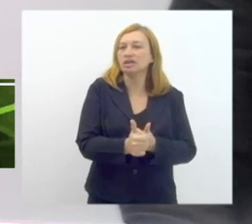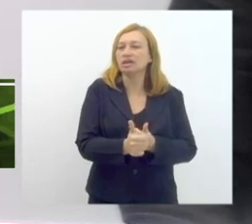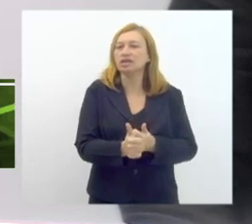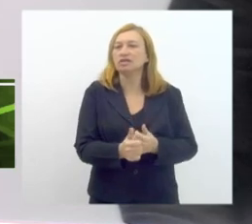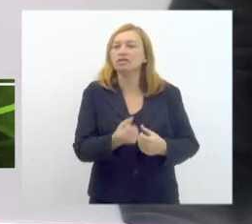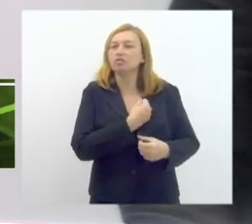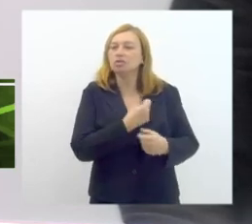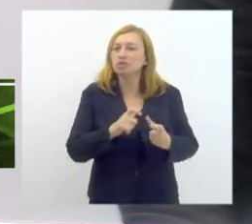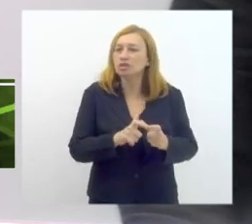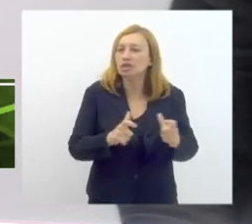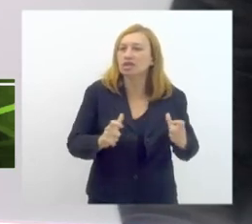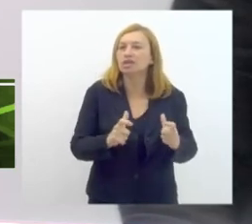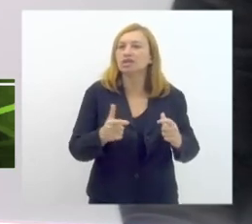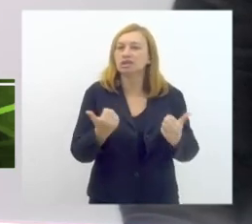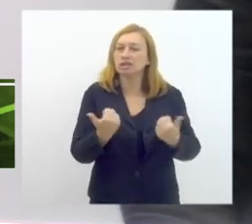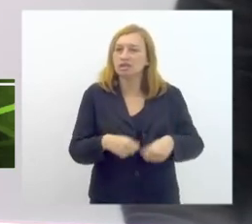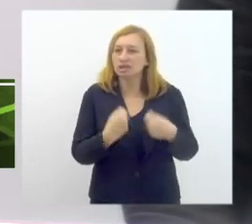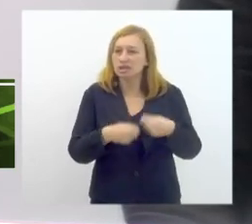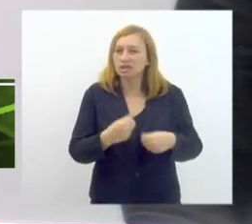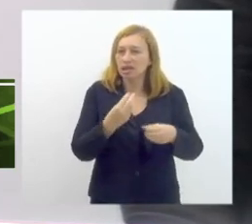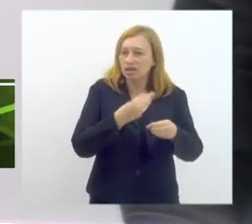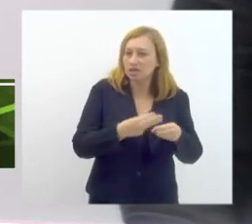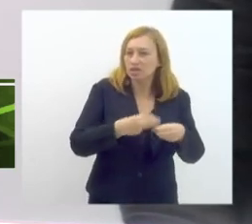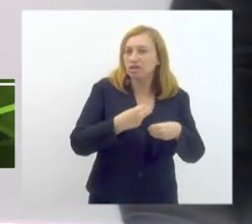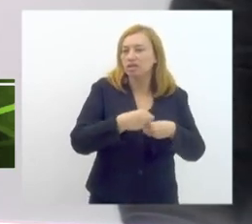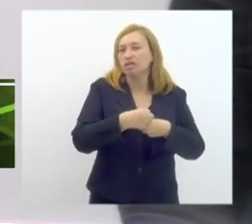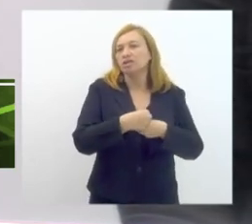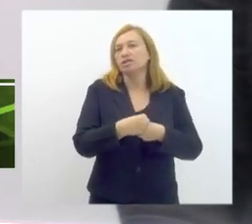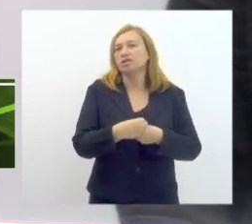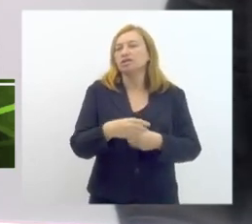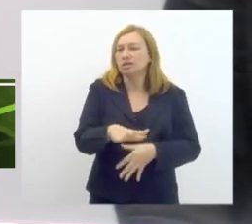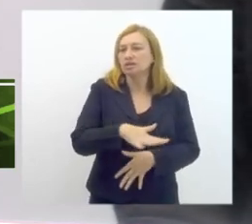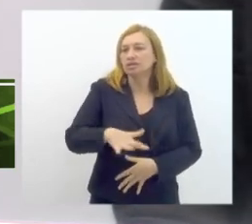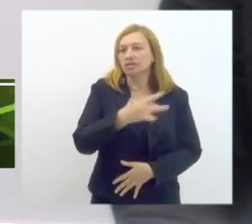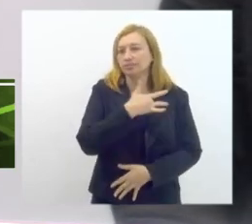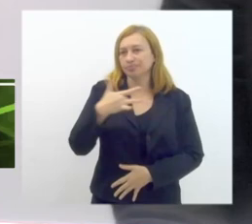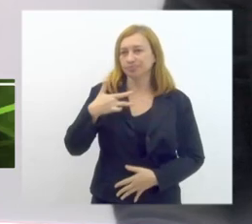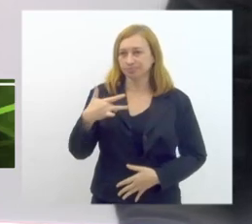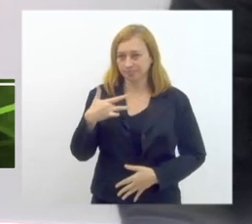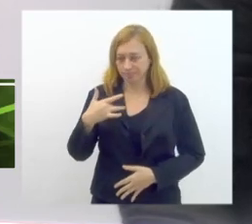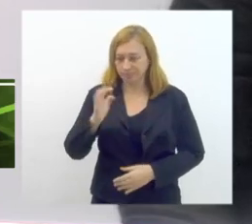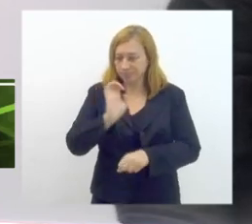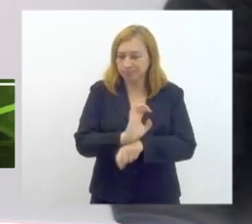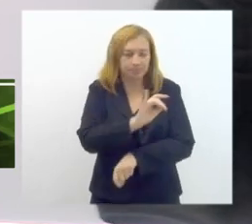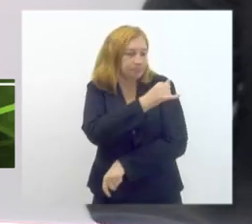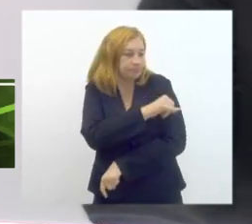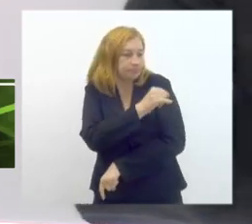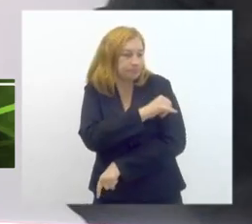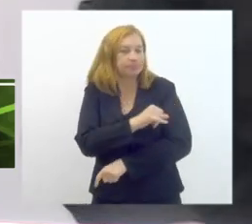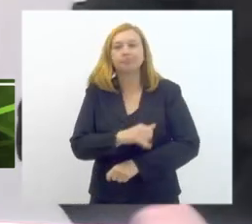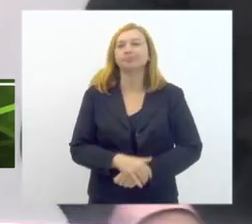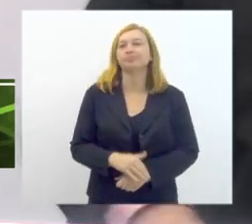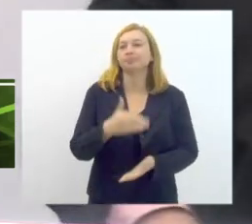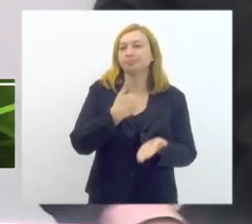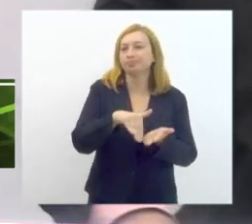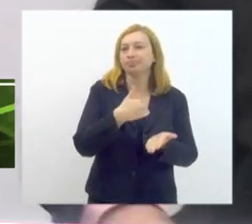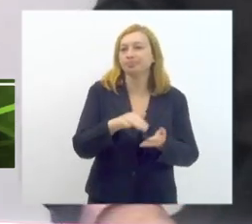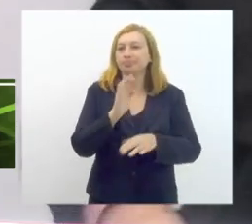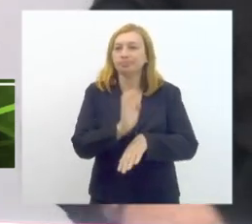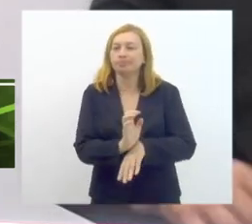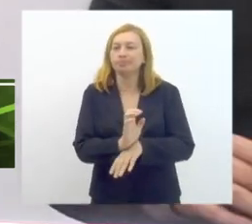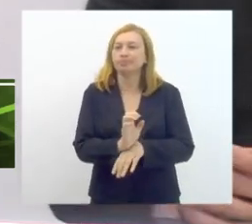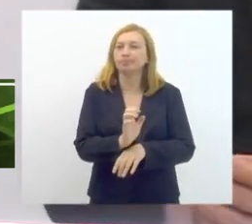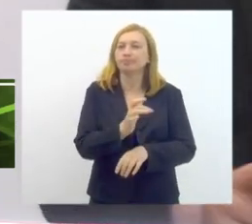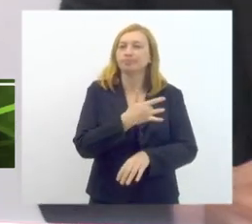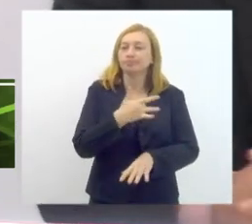persistente dos municípios na área da saúde. O Estado do Rio de Janeiro, através da Secretaria Estadual de